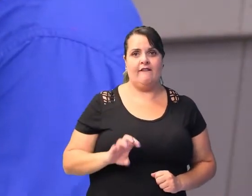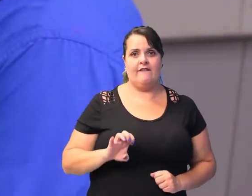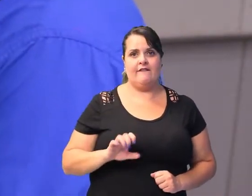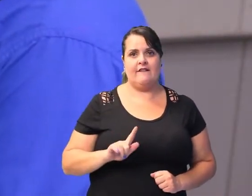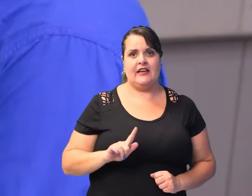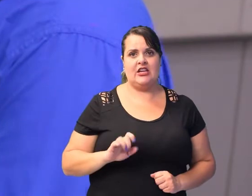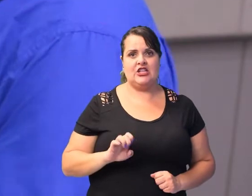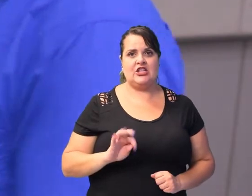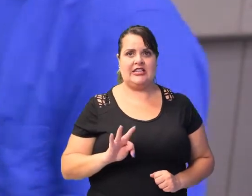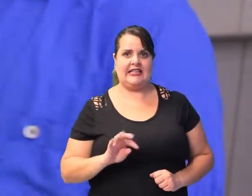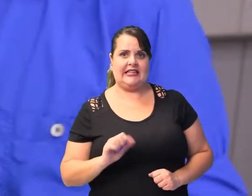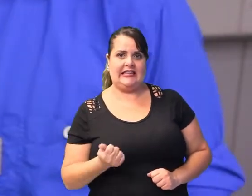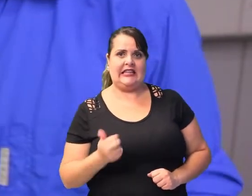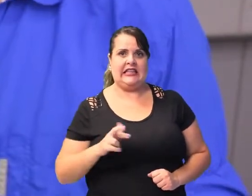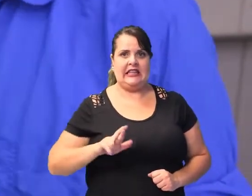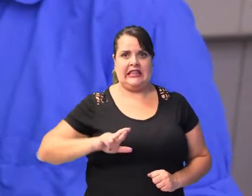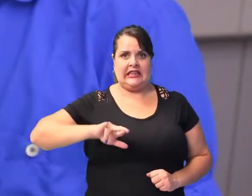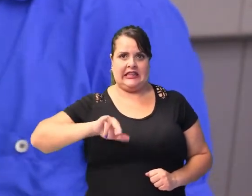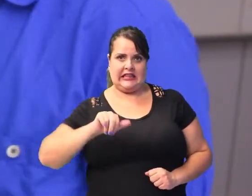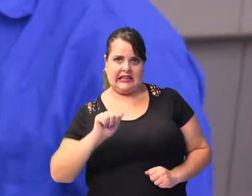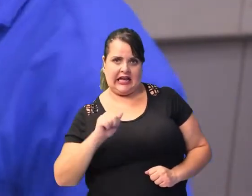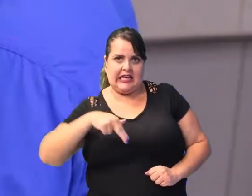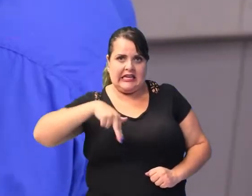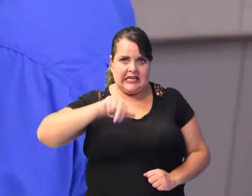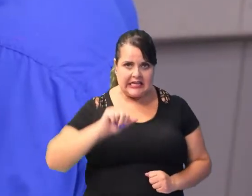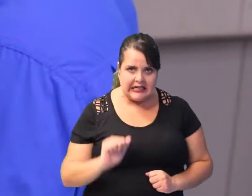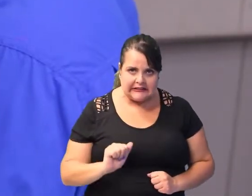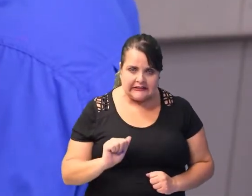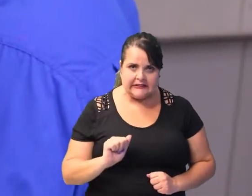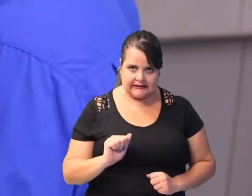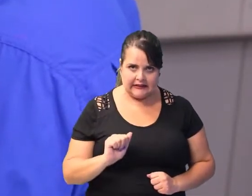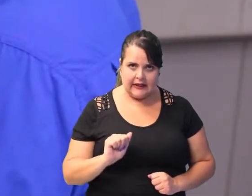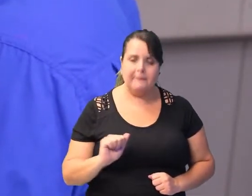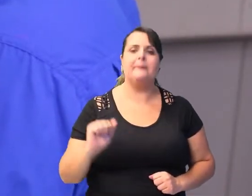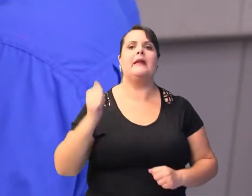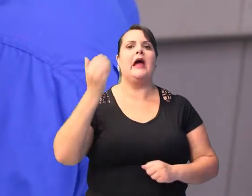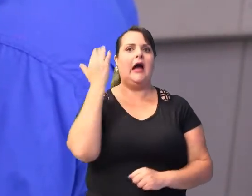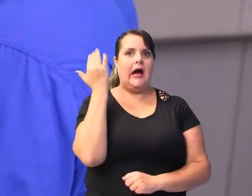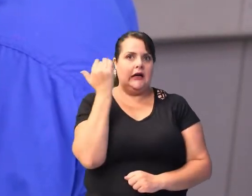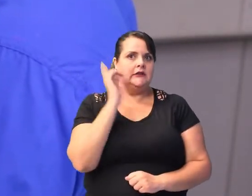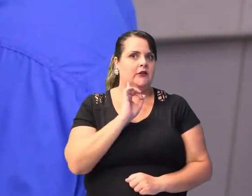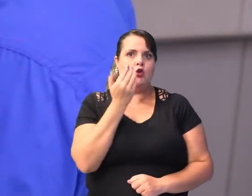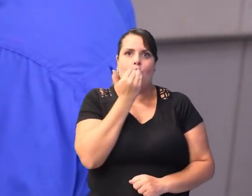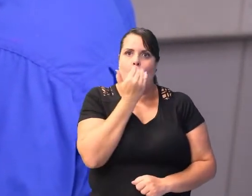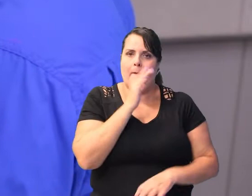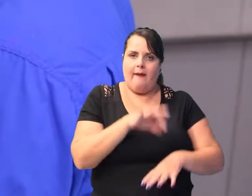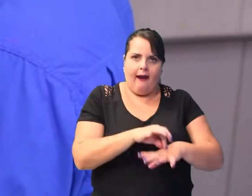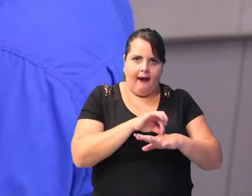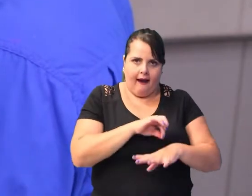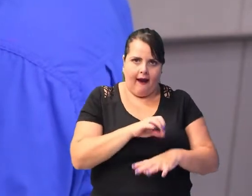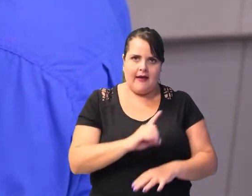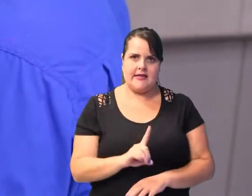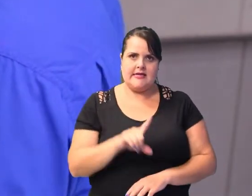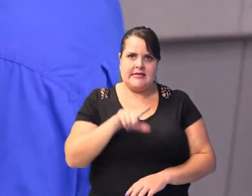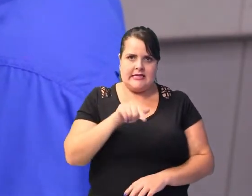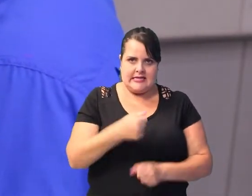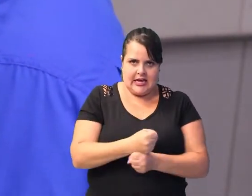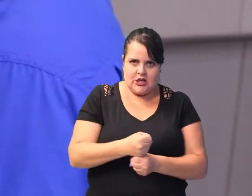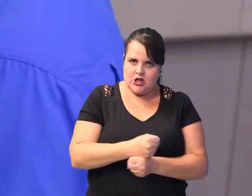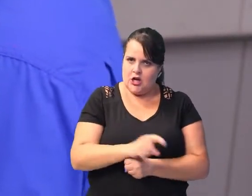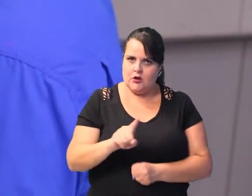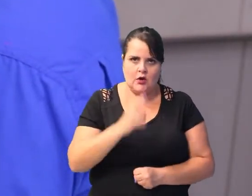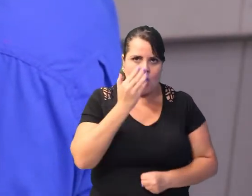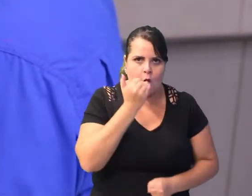gana vai fazer 31 de janeiro vão explicar a diferença que eu nunca me lembro também é na verdade o sexo fala é o ovo lacto vegetariana que consumir ovos leites e